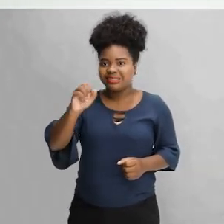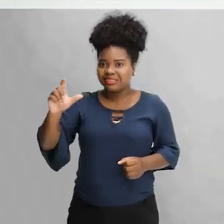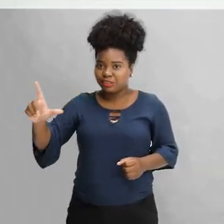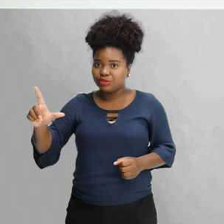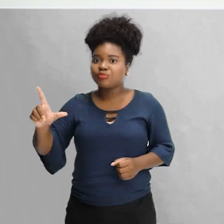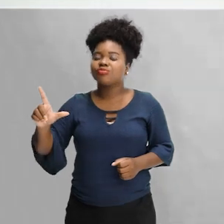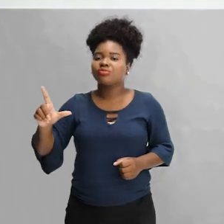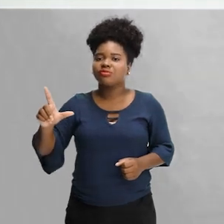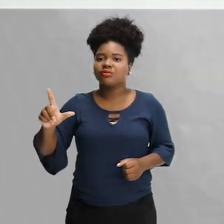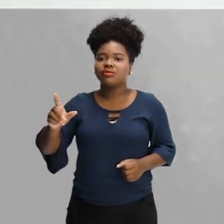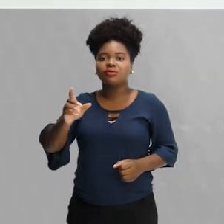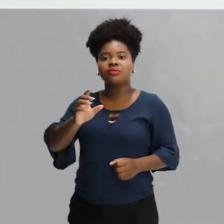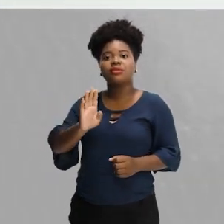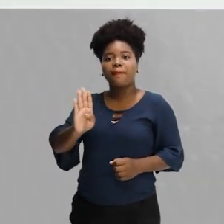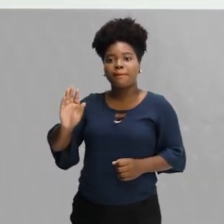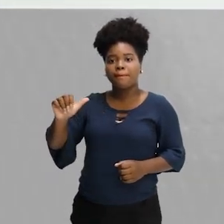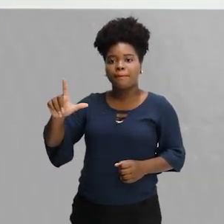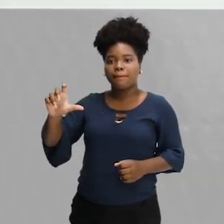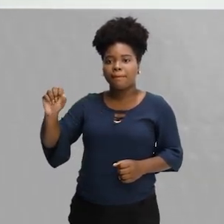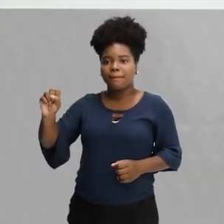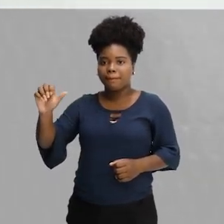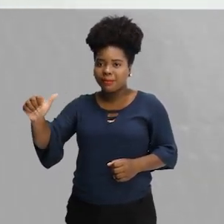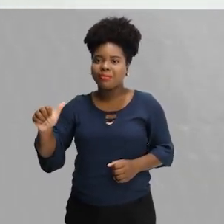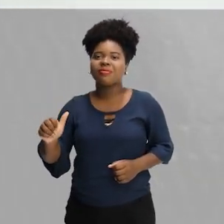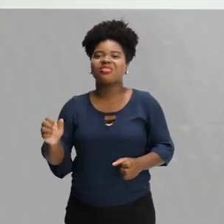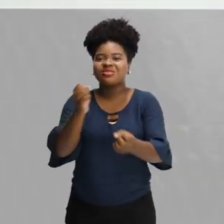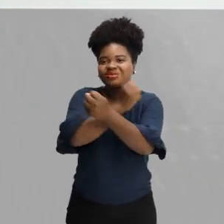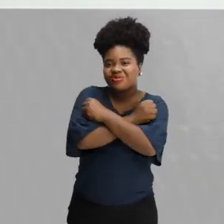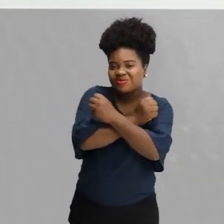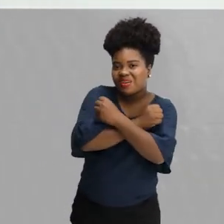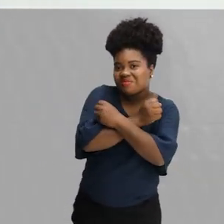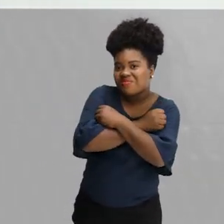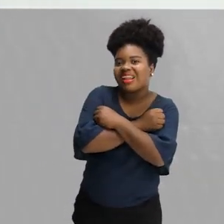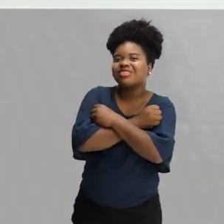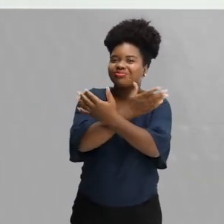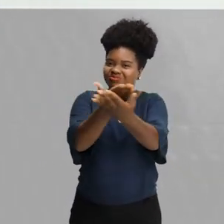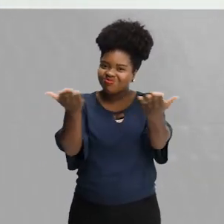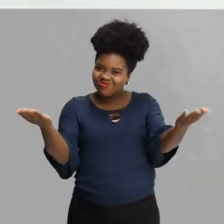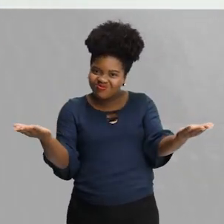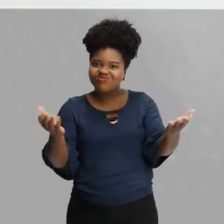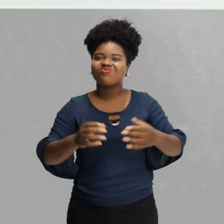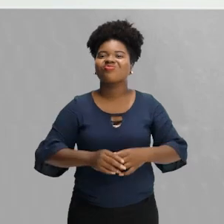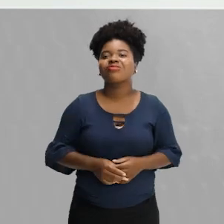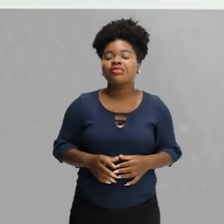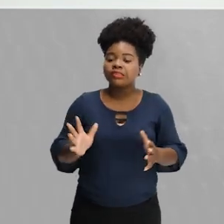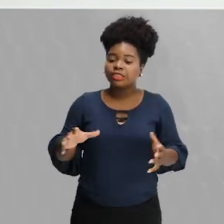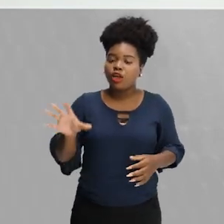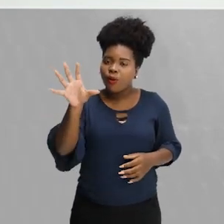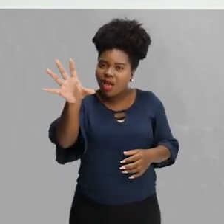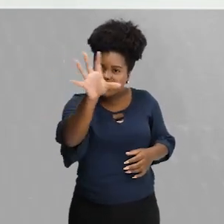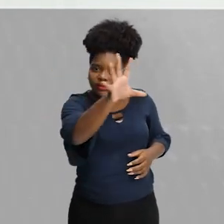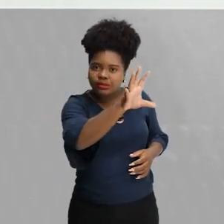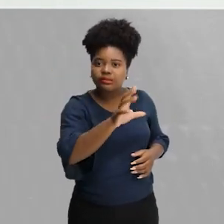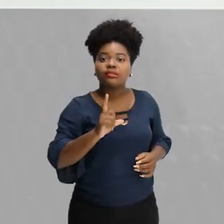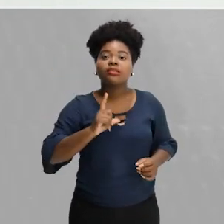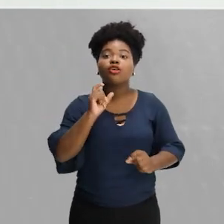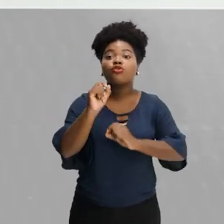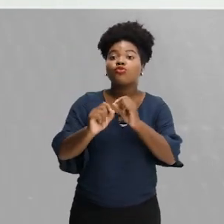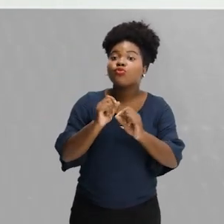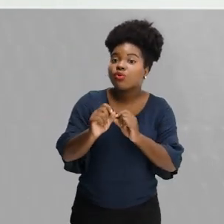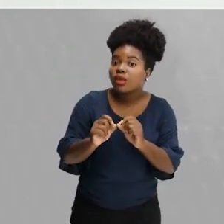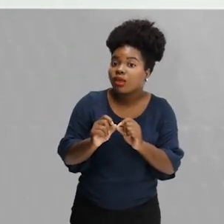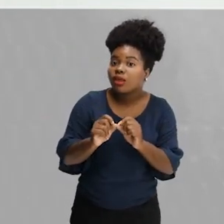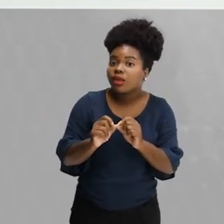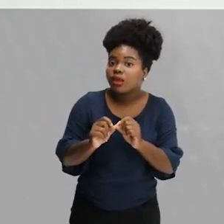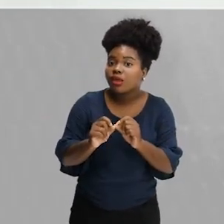Loreto, pessoal lá de Alto Parnaíba, minha terra querida. Essa região, ela tem uma coisinha que nos dá inveja aqui no norte,